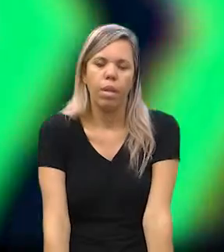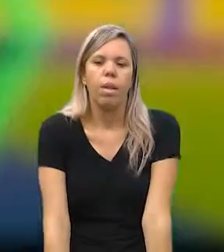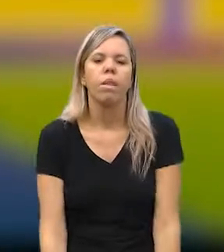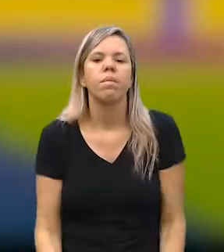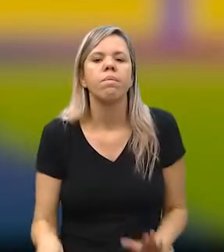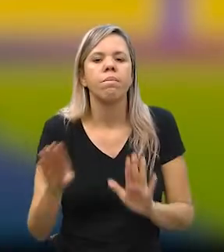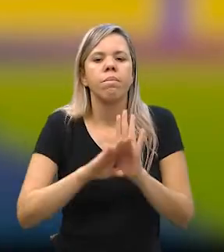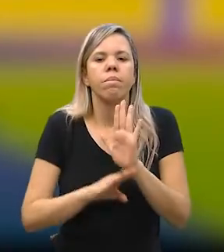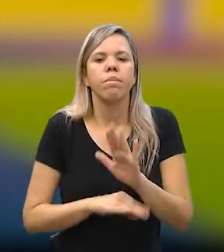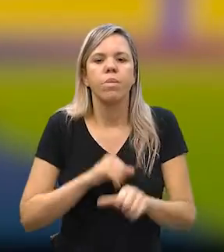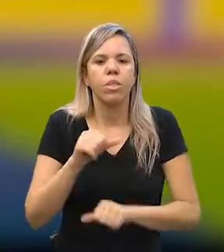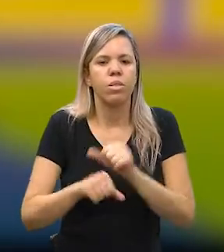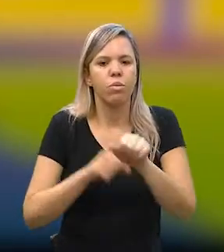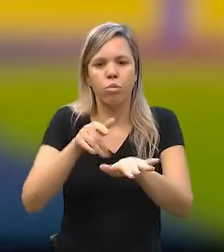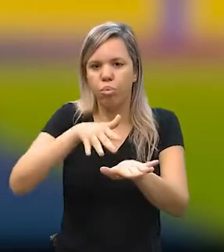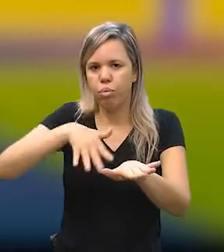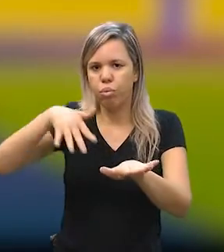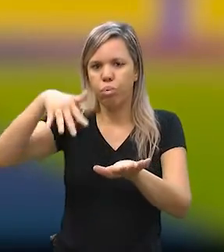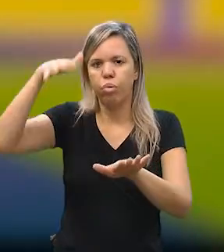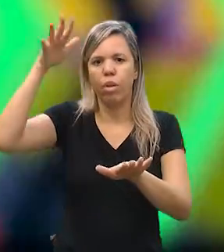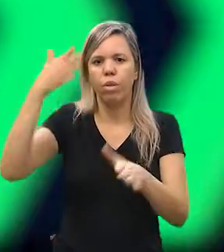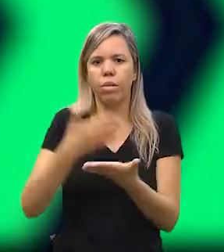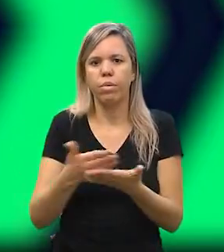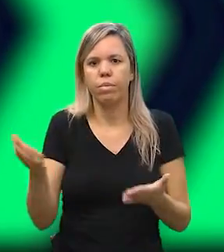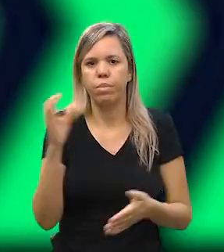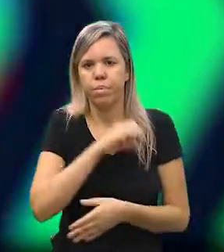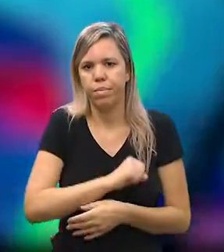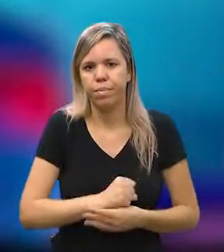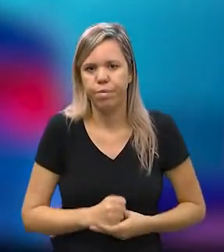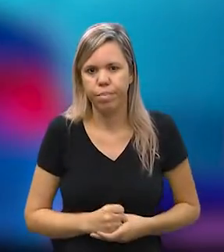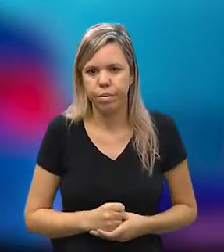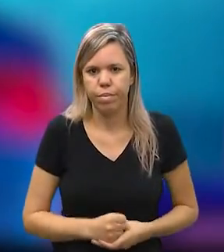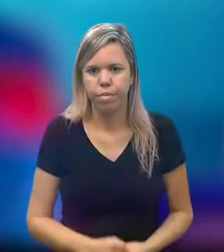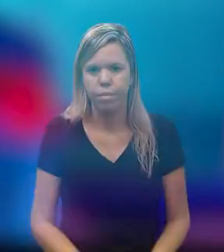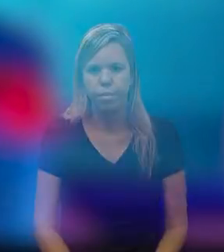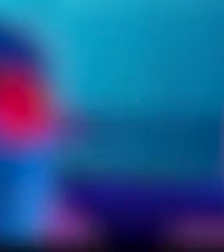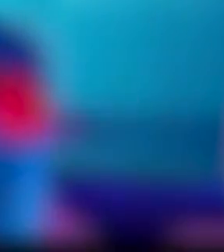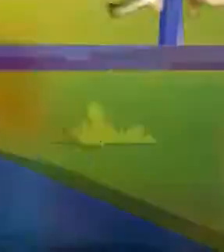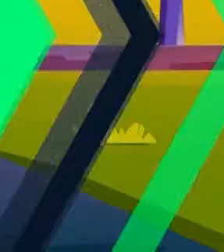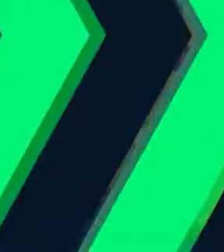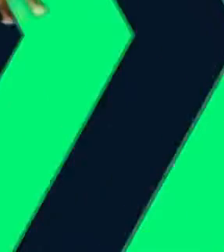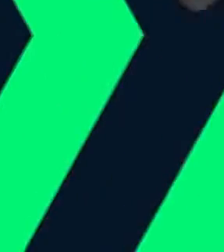esse programa não virar fumaça, vamos começar logo, né? Roda a vinheta aí.